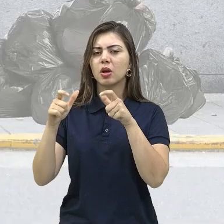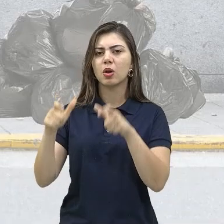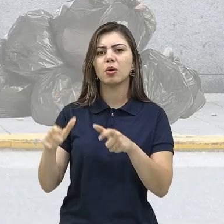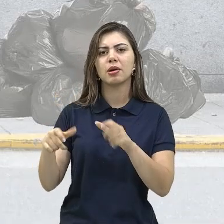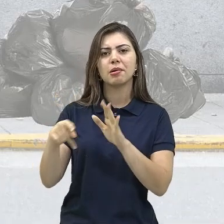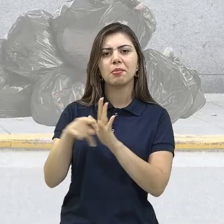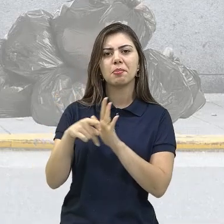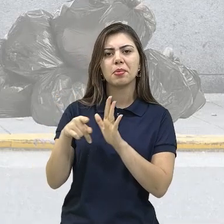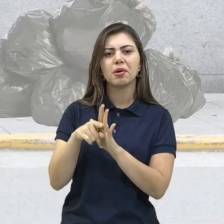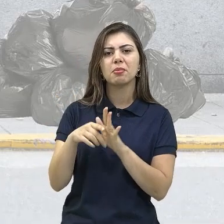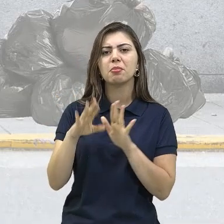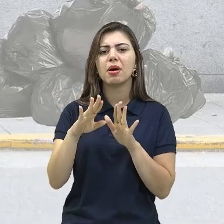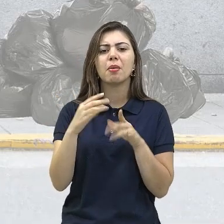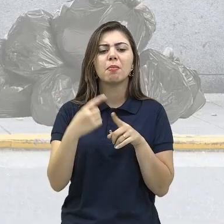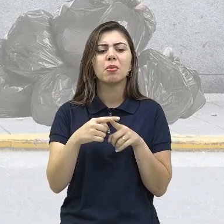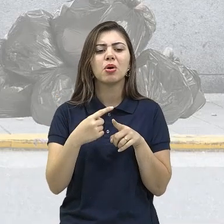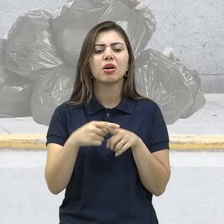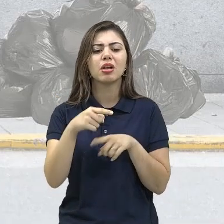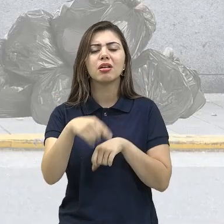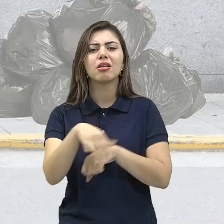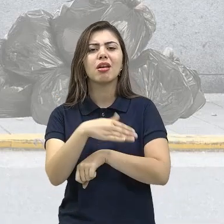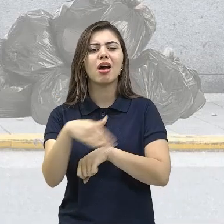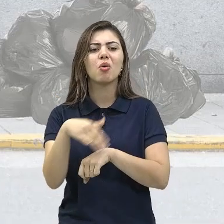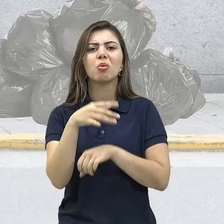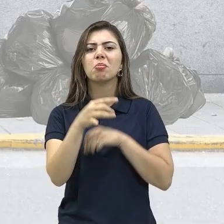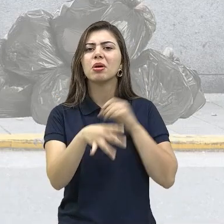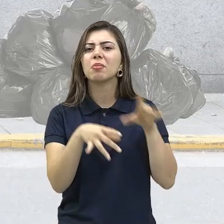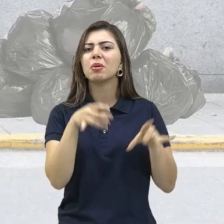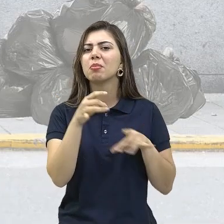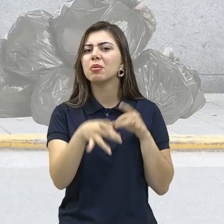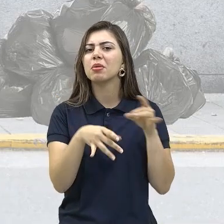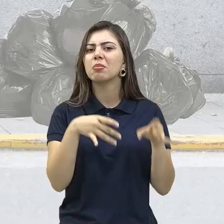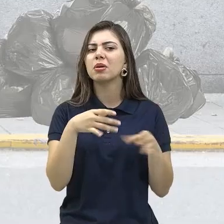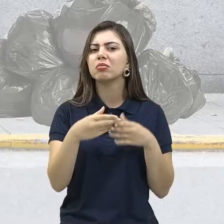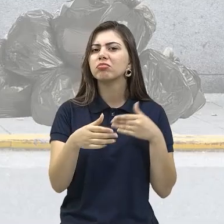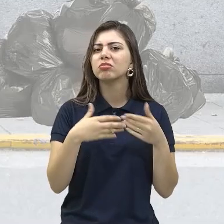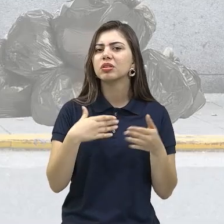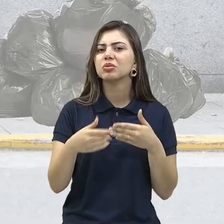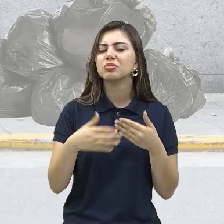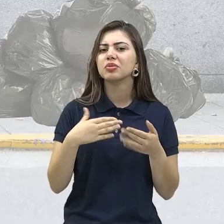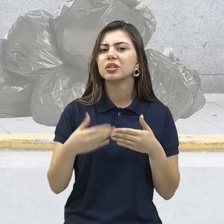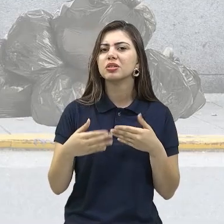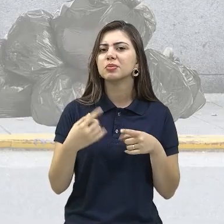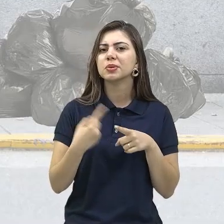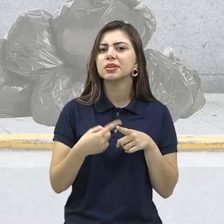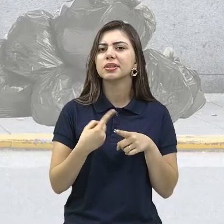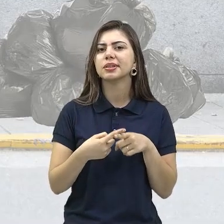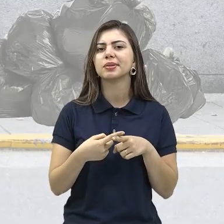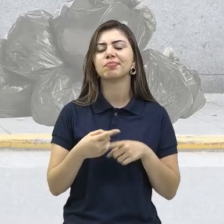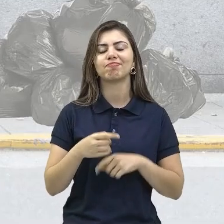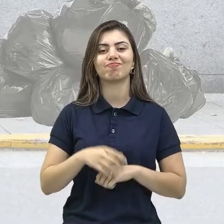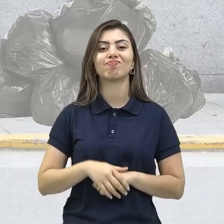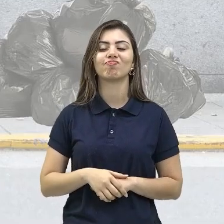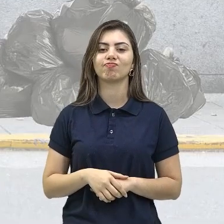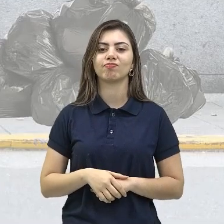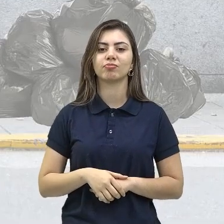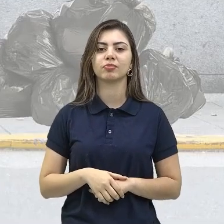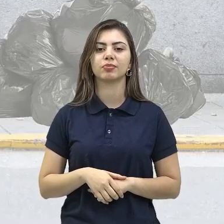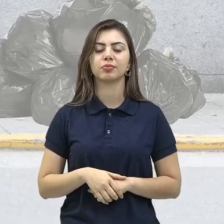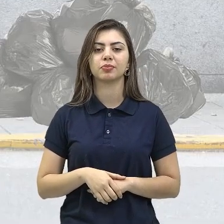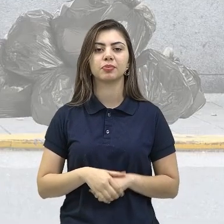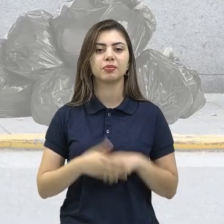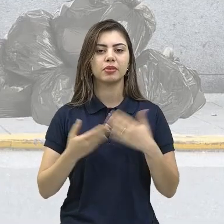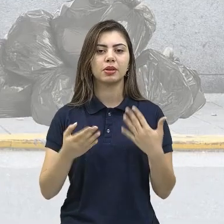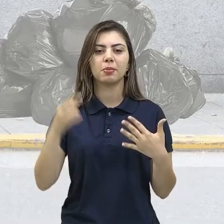por que eles vieram parar aqui, dessa forma, nesse descarte inadequado? E com relação a tudo isso que a